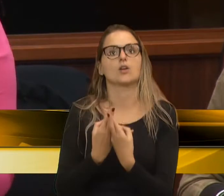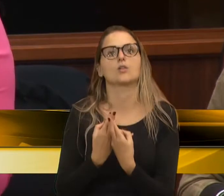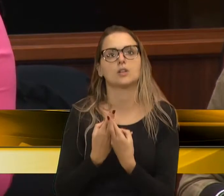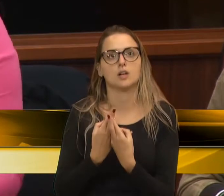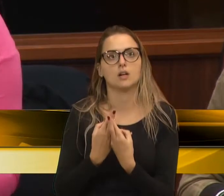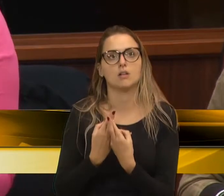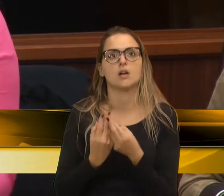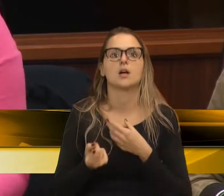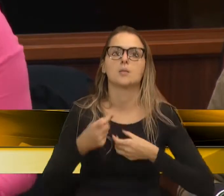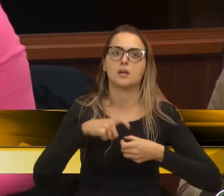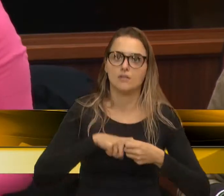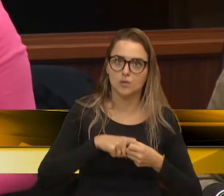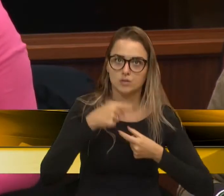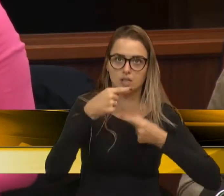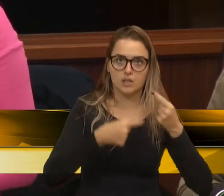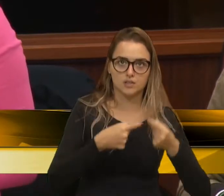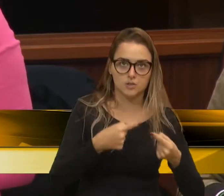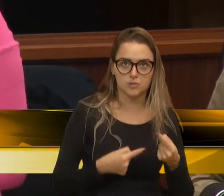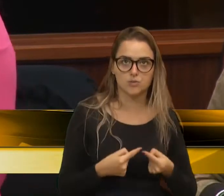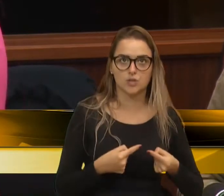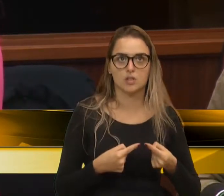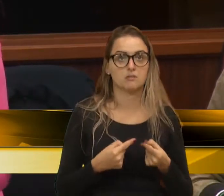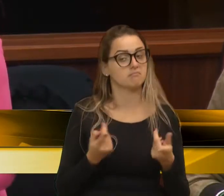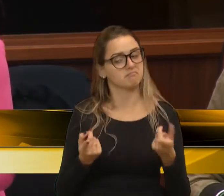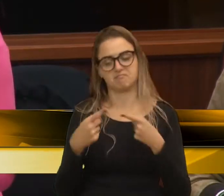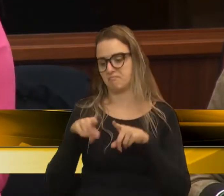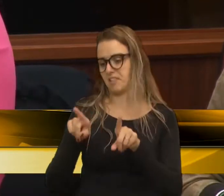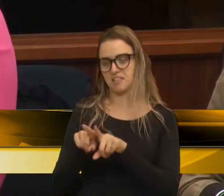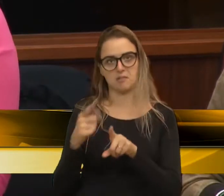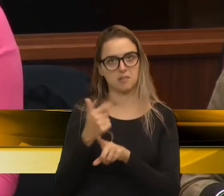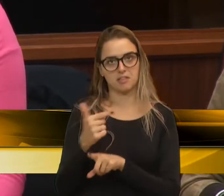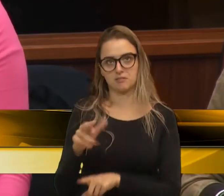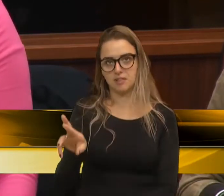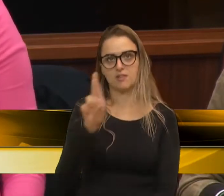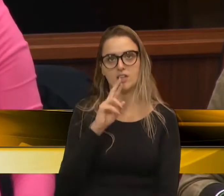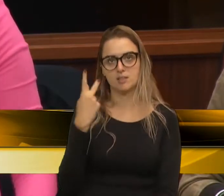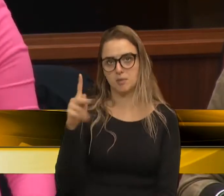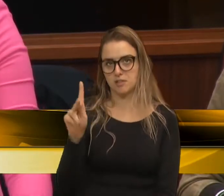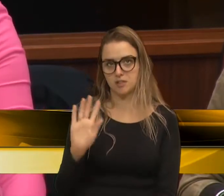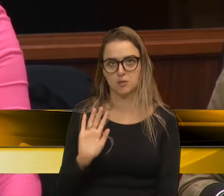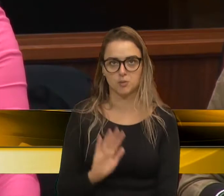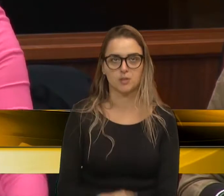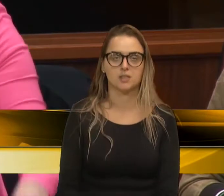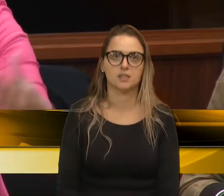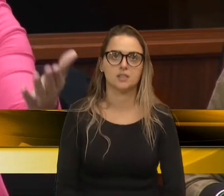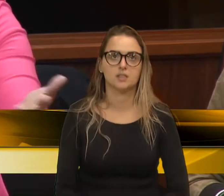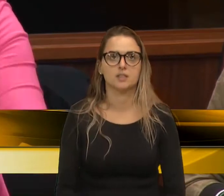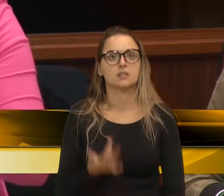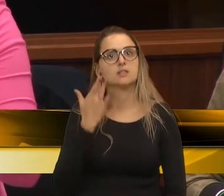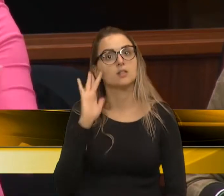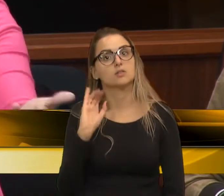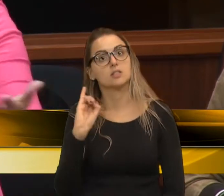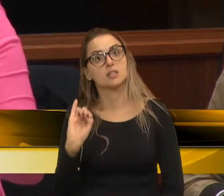start para a gente voltar a retomar esse trabalho. E, no entanto, também não tivemos o retorno. Não sei se